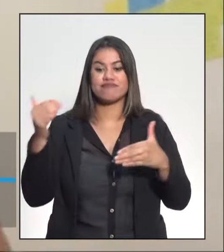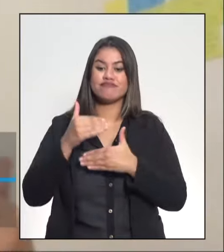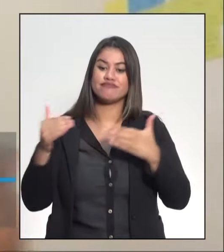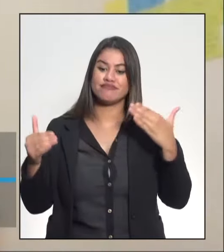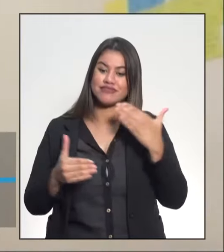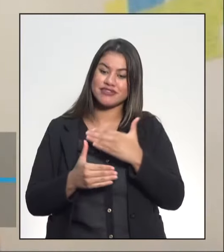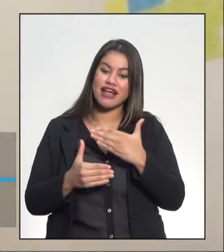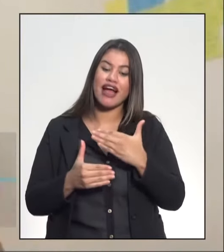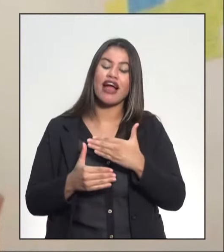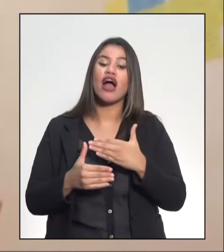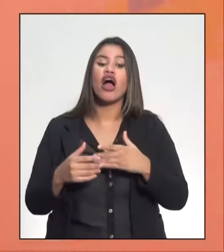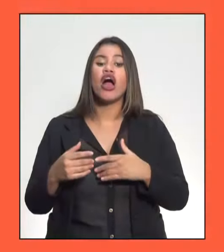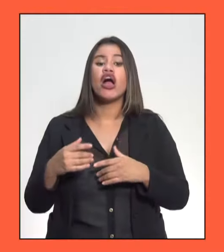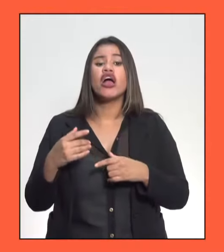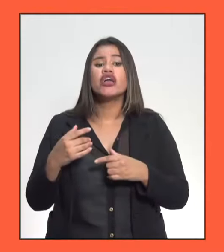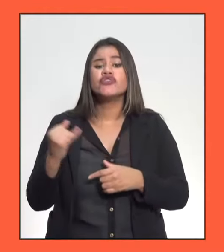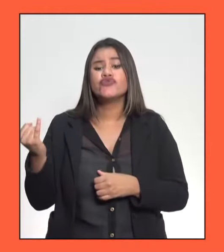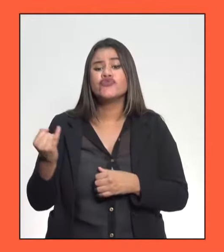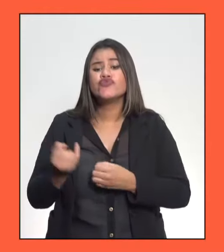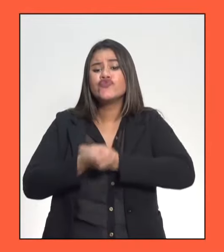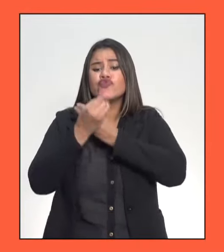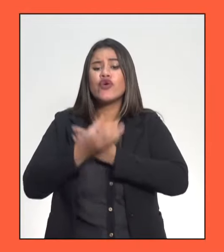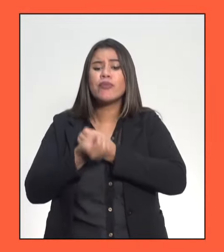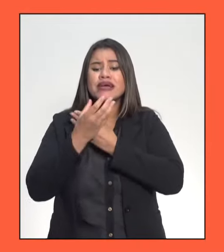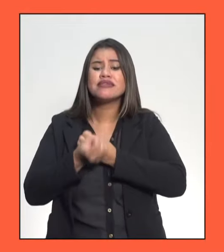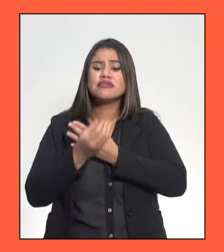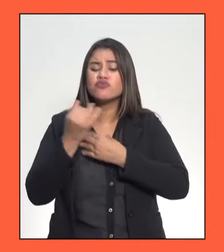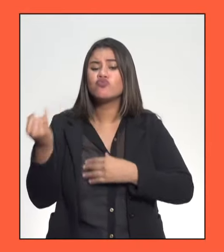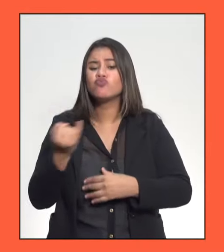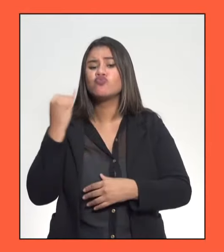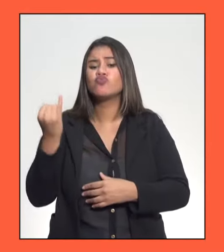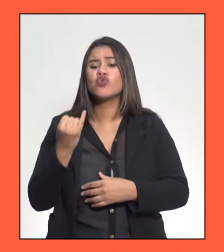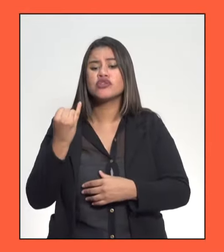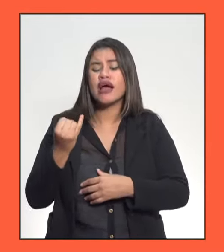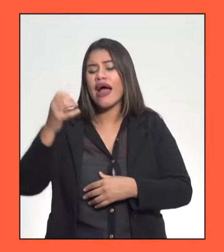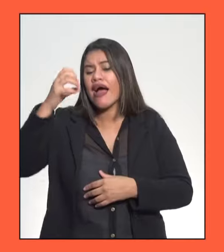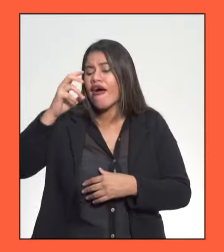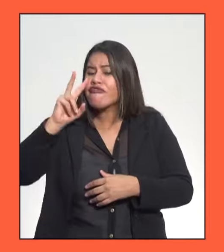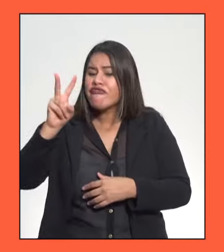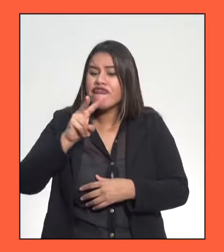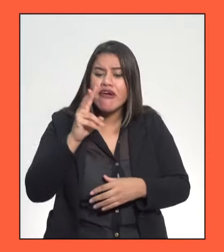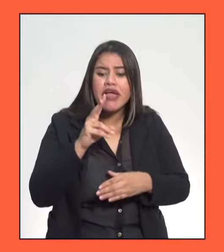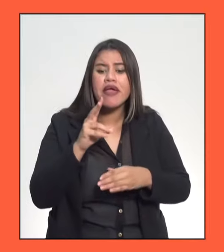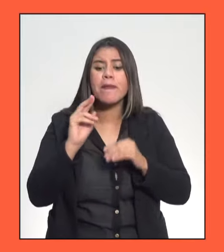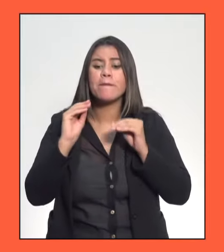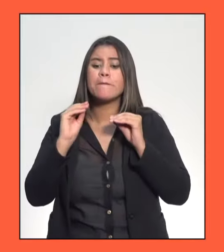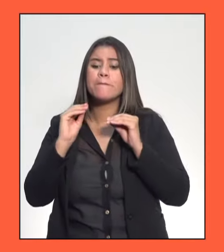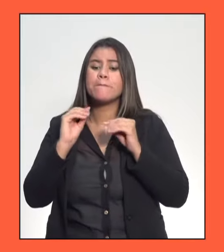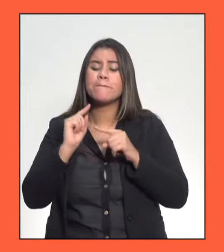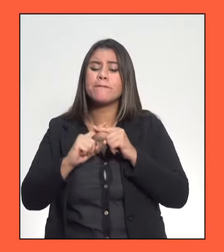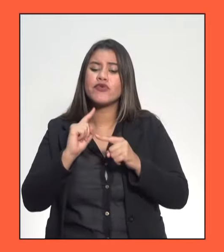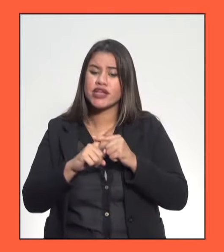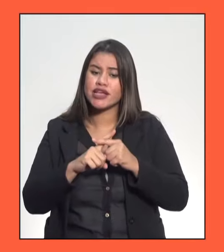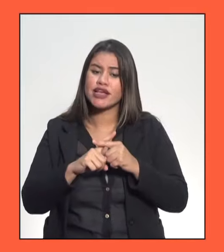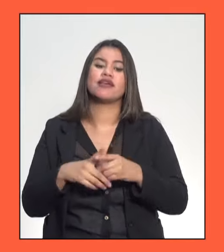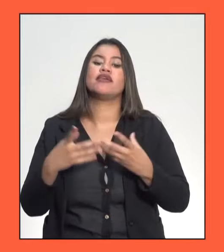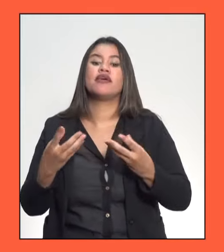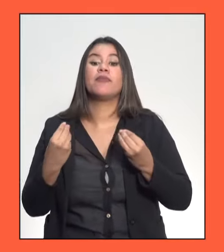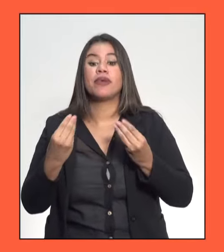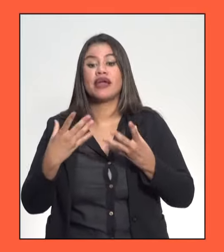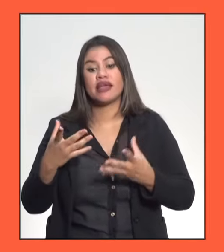por que se informar. Por que é tão importante se informar? Pra gente aprender a tomar decisões, pessoal.